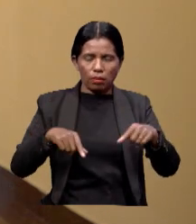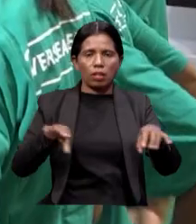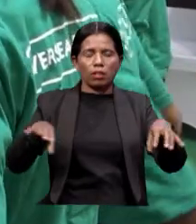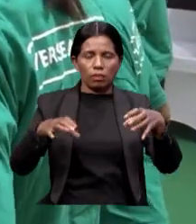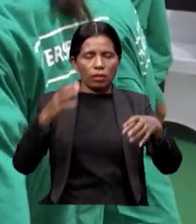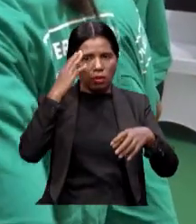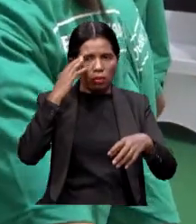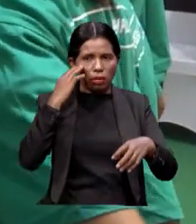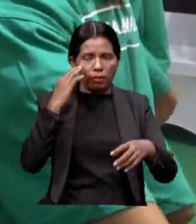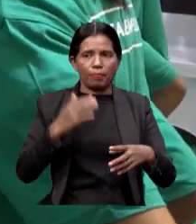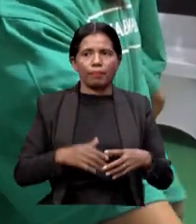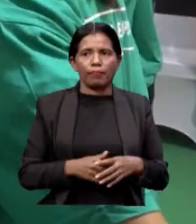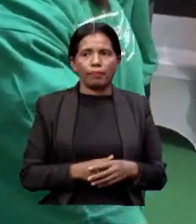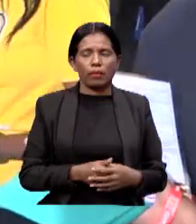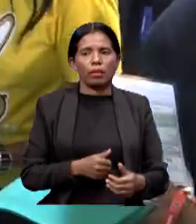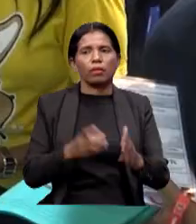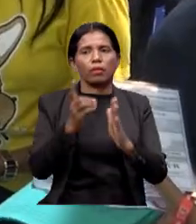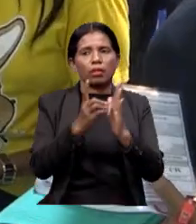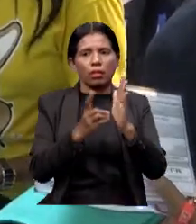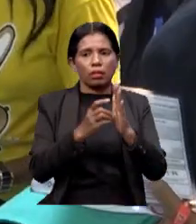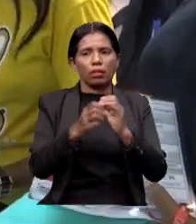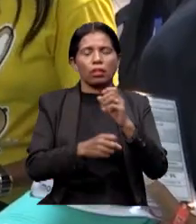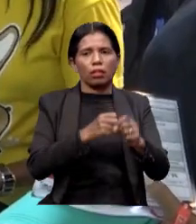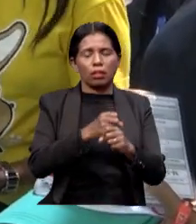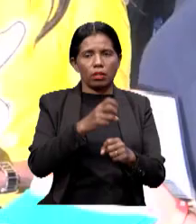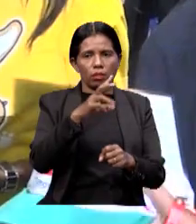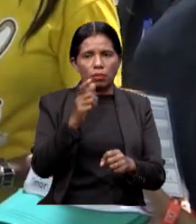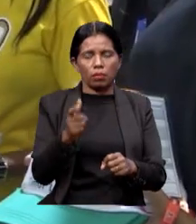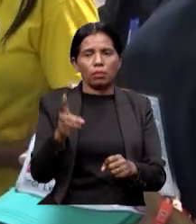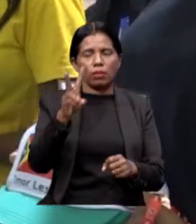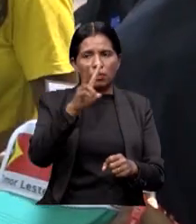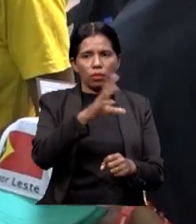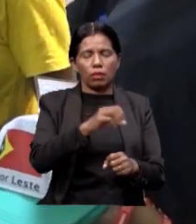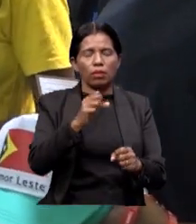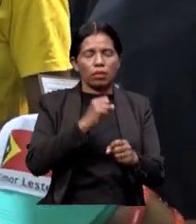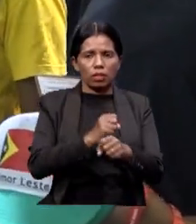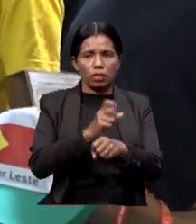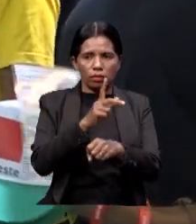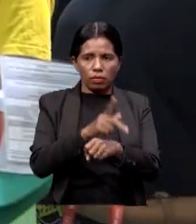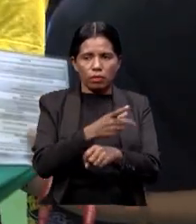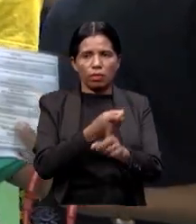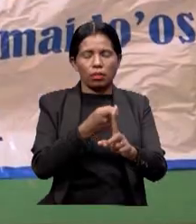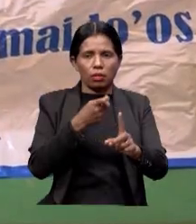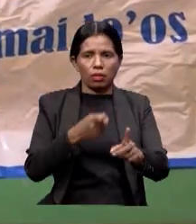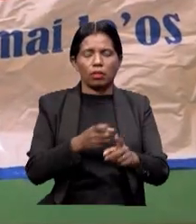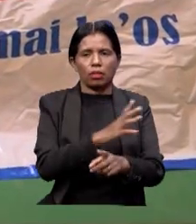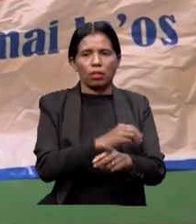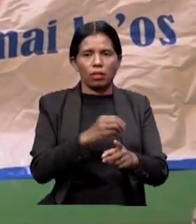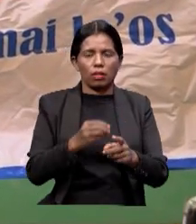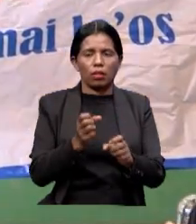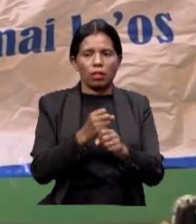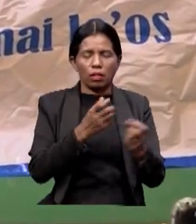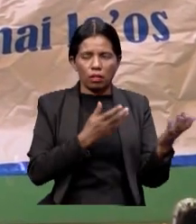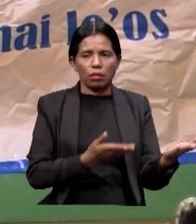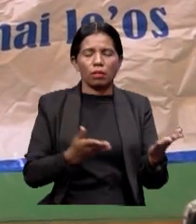do Sul. Terdaros iha tine ring rua rua nulu resing rua se fope li usi direção nasional emprego exterior haruka